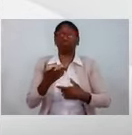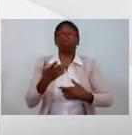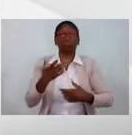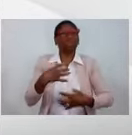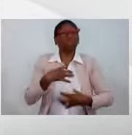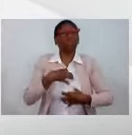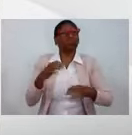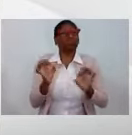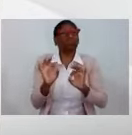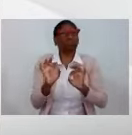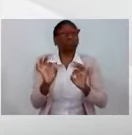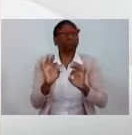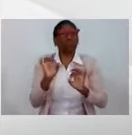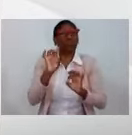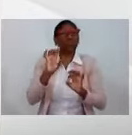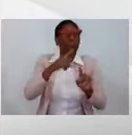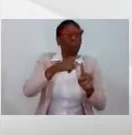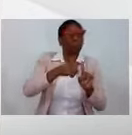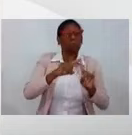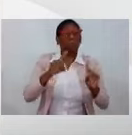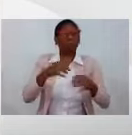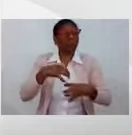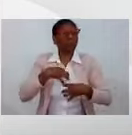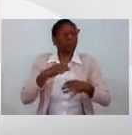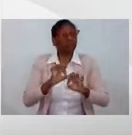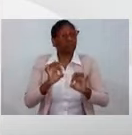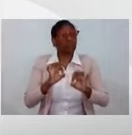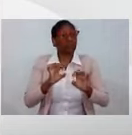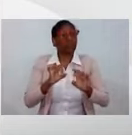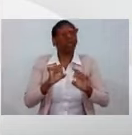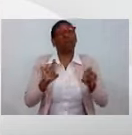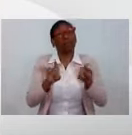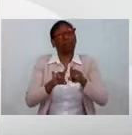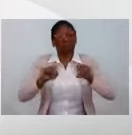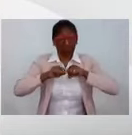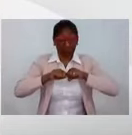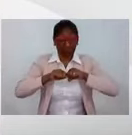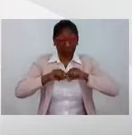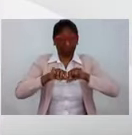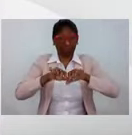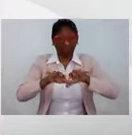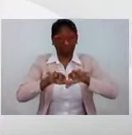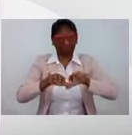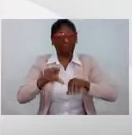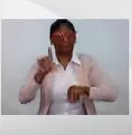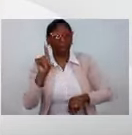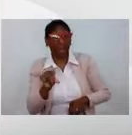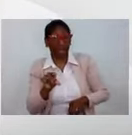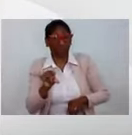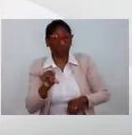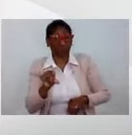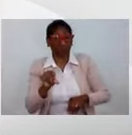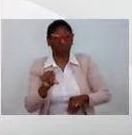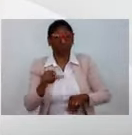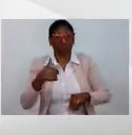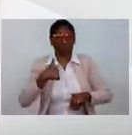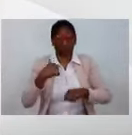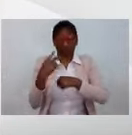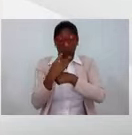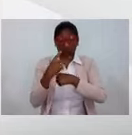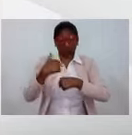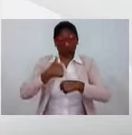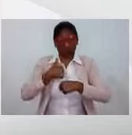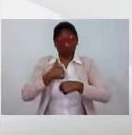os sintomas, ela também contamina menos. A pessoa que está vacinada, ela protege a si mesma e